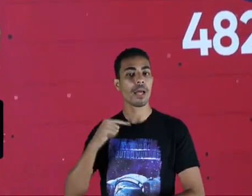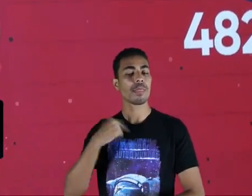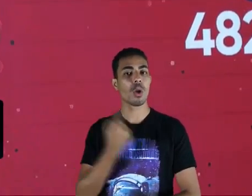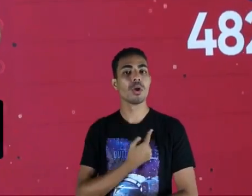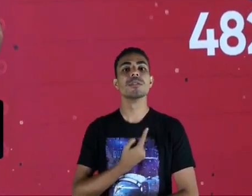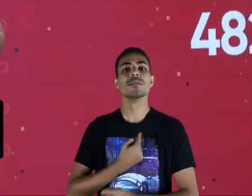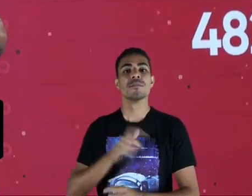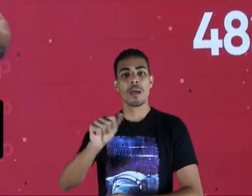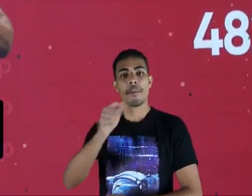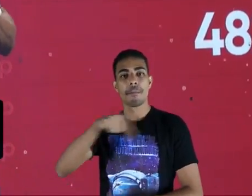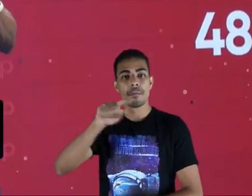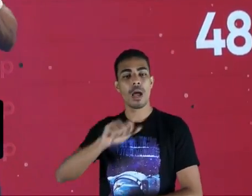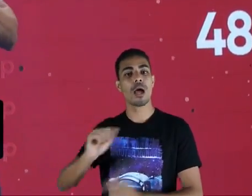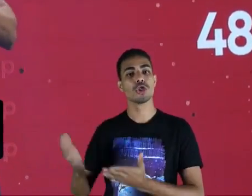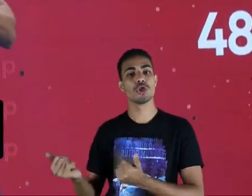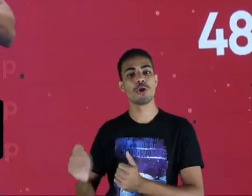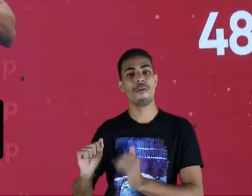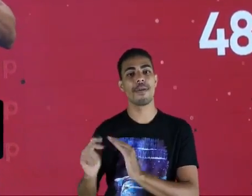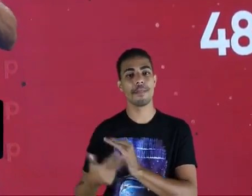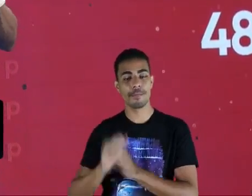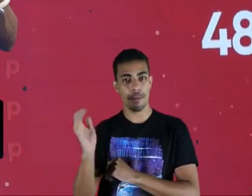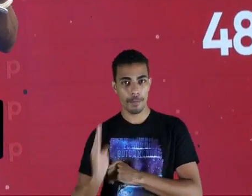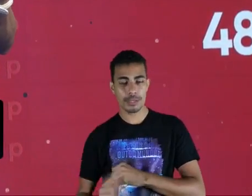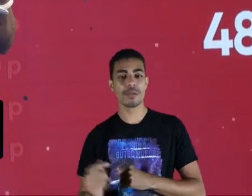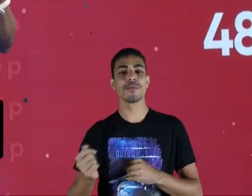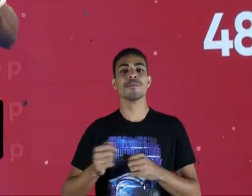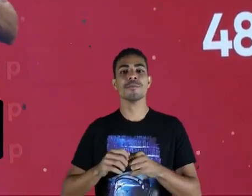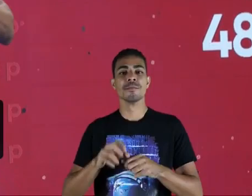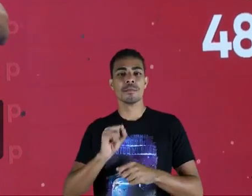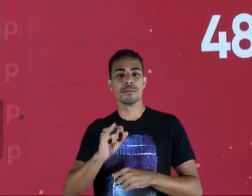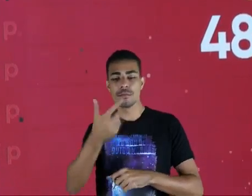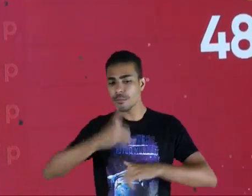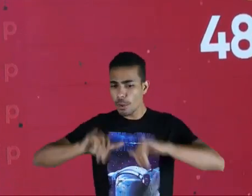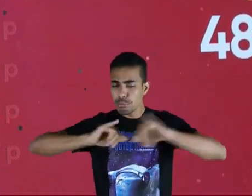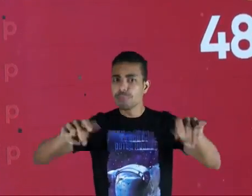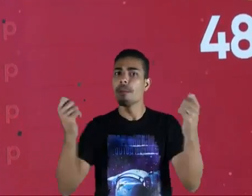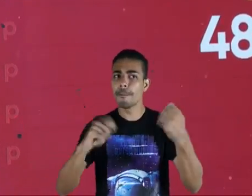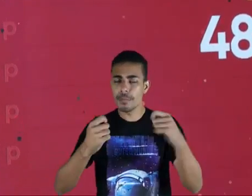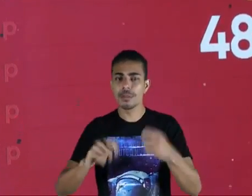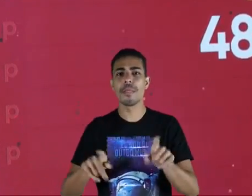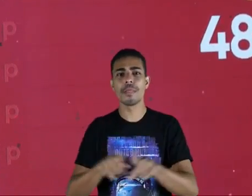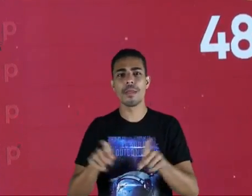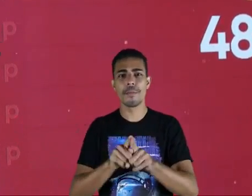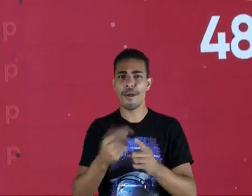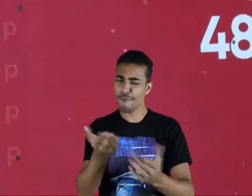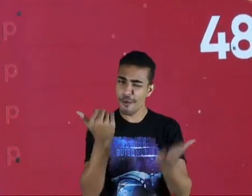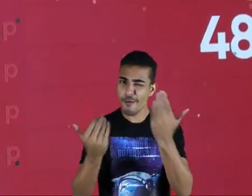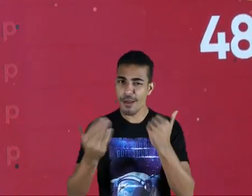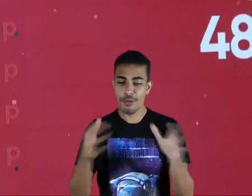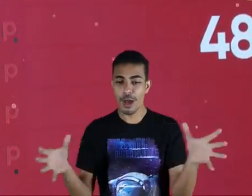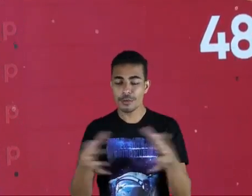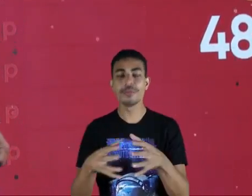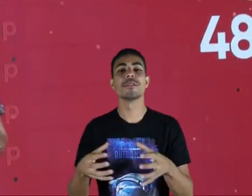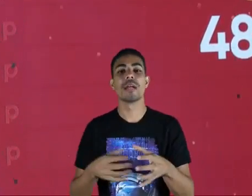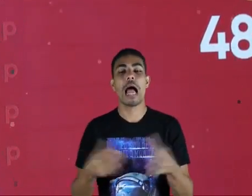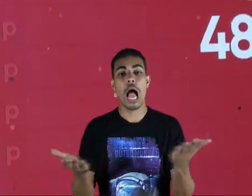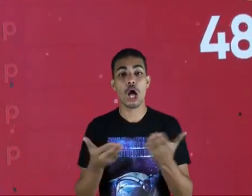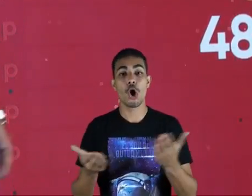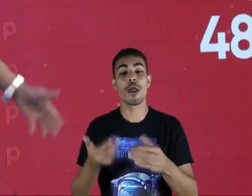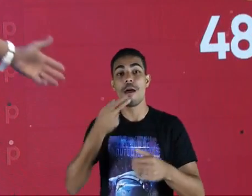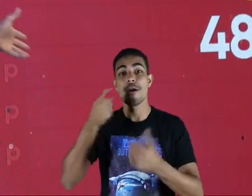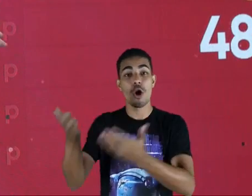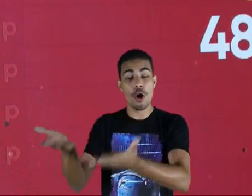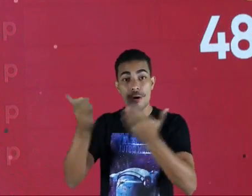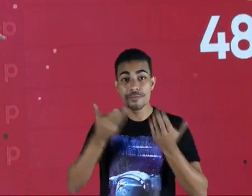Adventistas Brasil. Tem sido muito legal a sua participação, continue divulgando, chamando a galera para assistir com a gente. E eu quero convidar